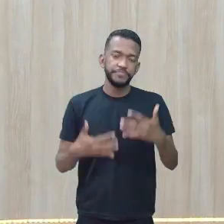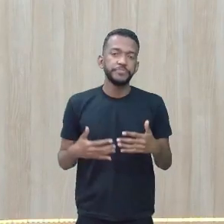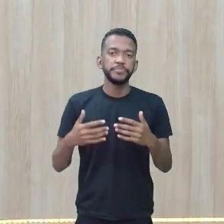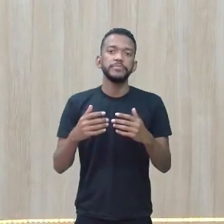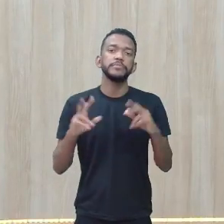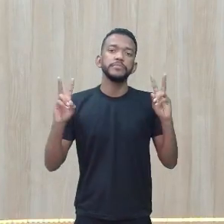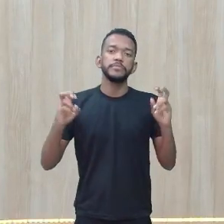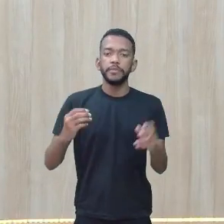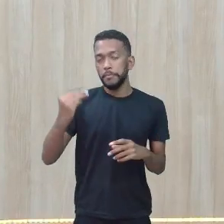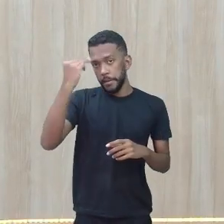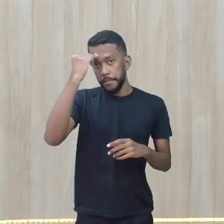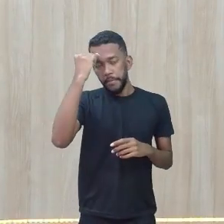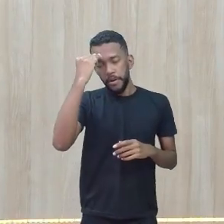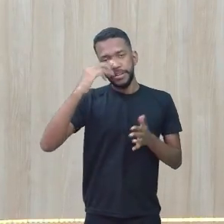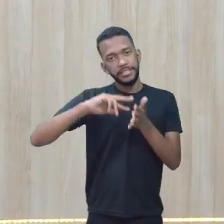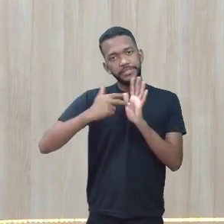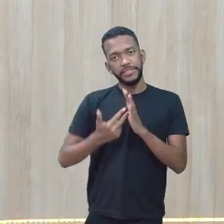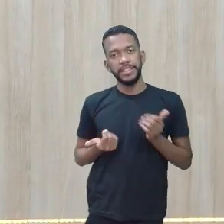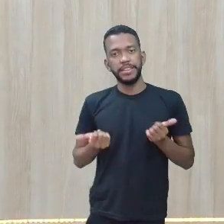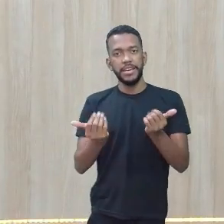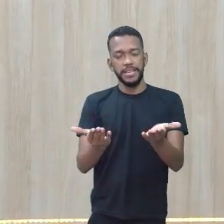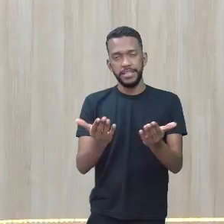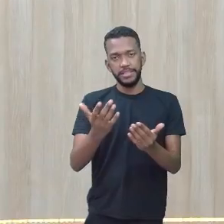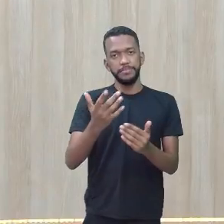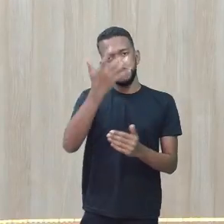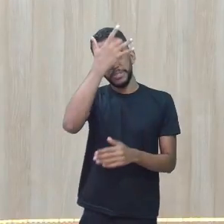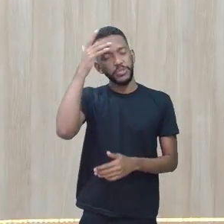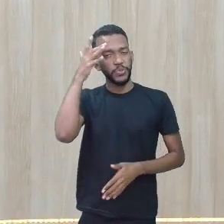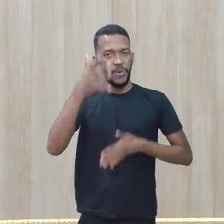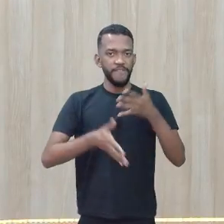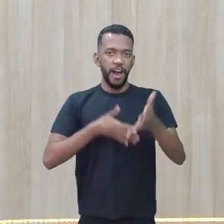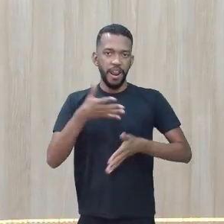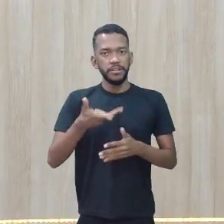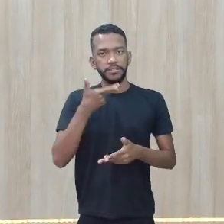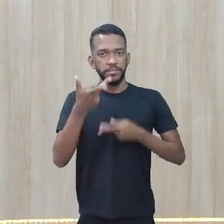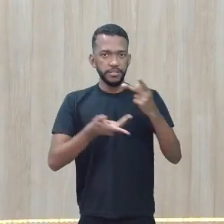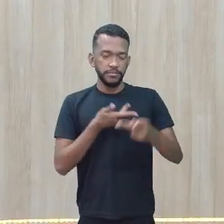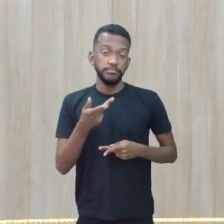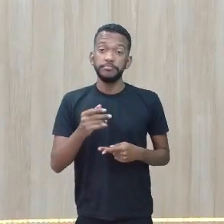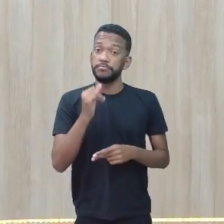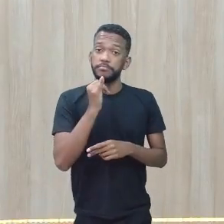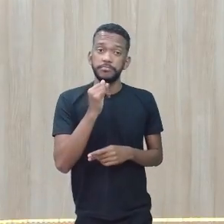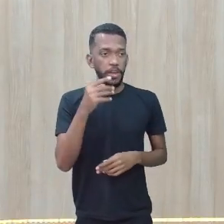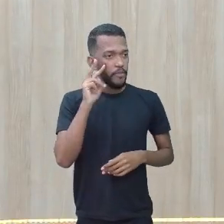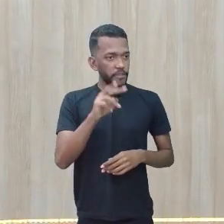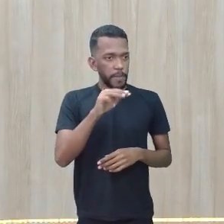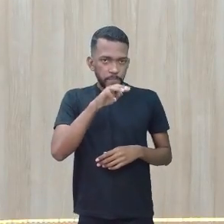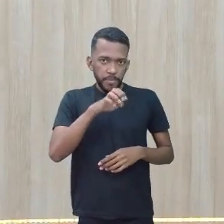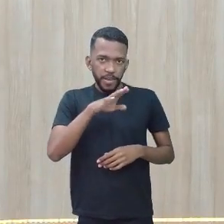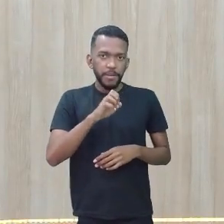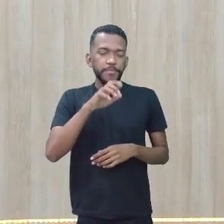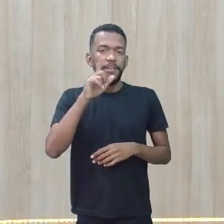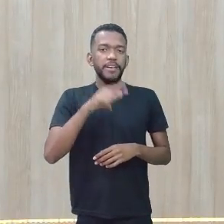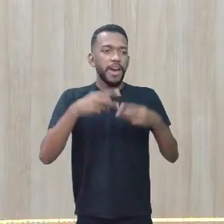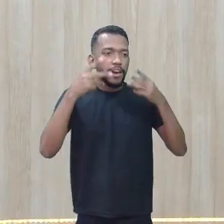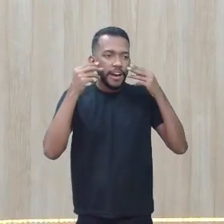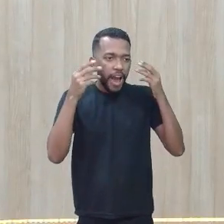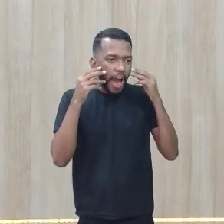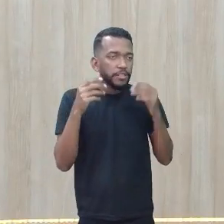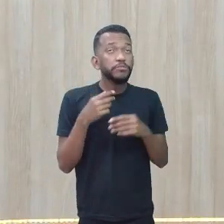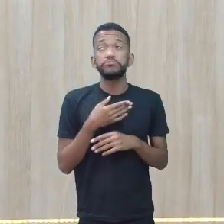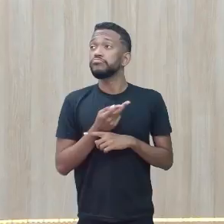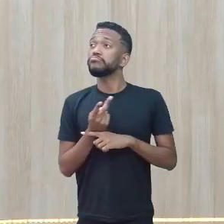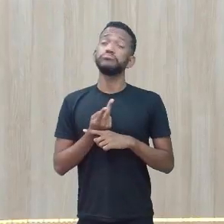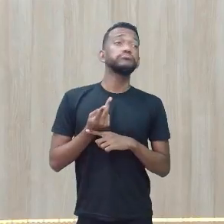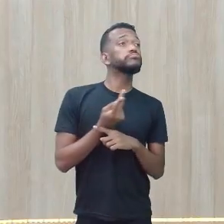memória significativa para os falantes. Então, quando eu vejo um meme de um gatinho que está perdido, então